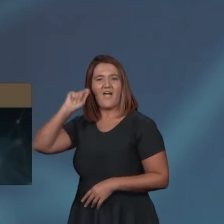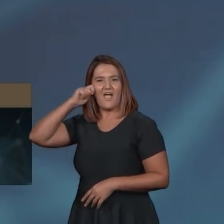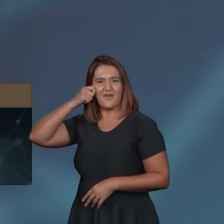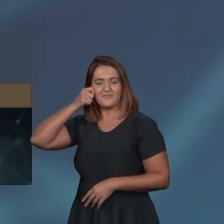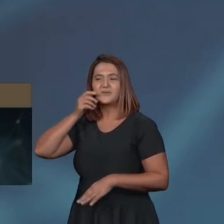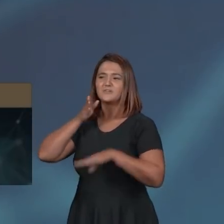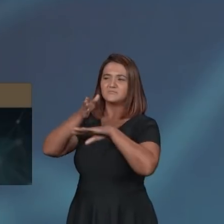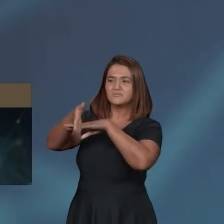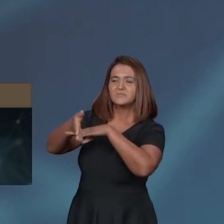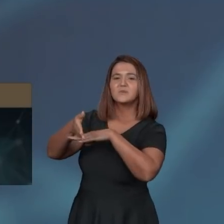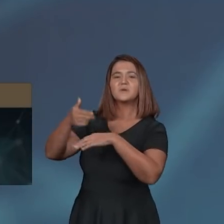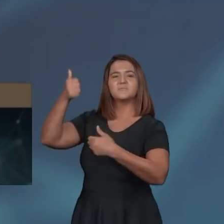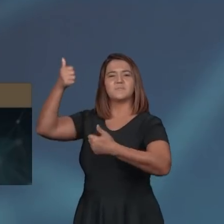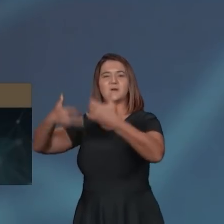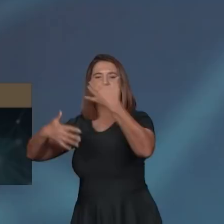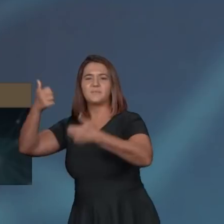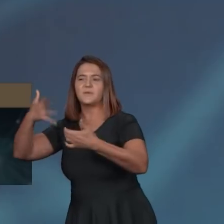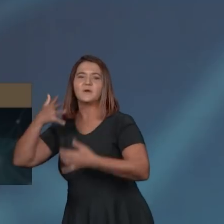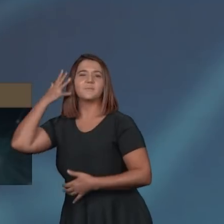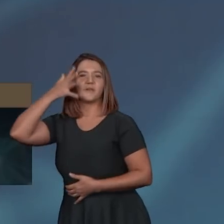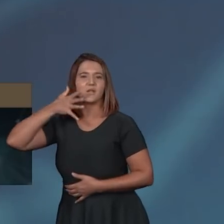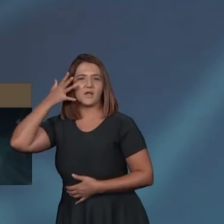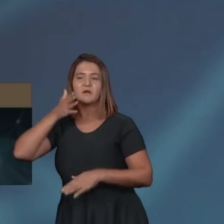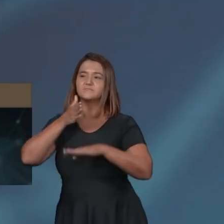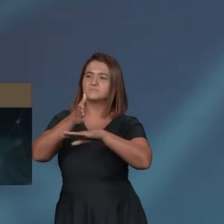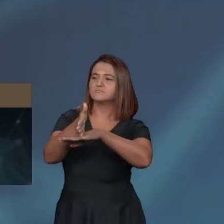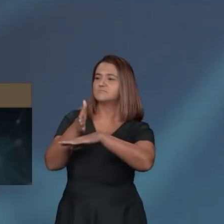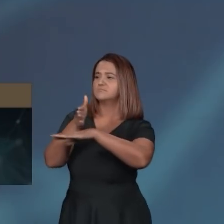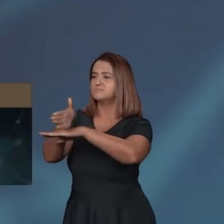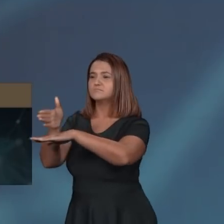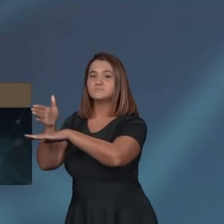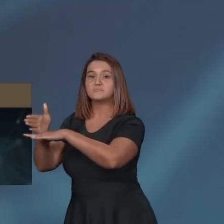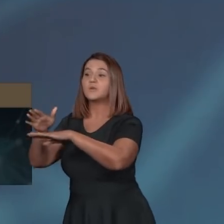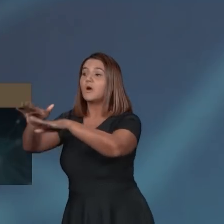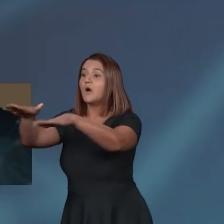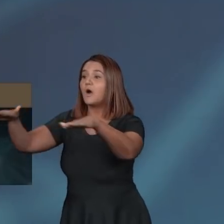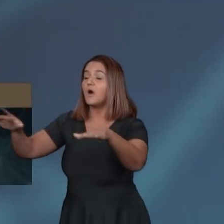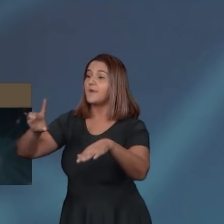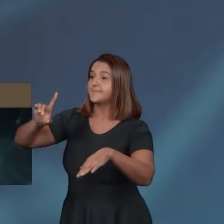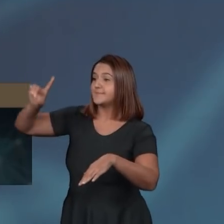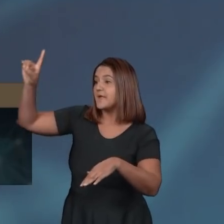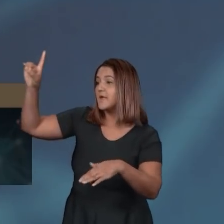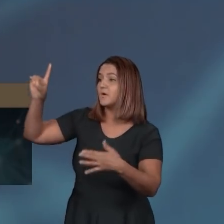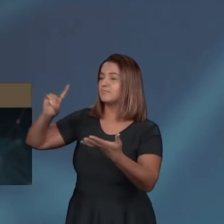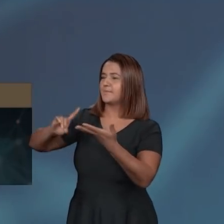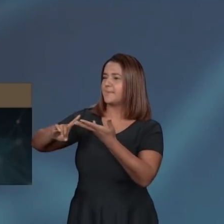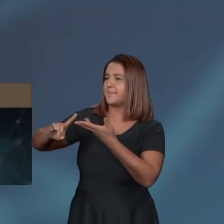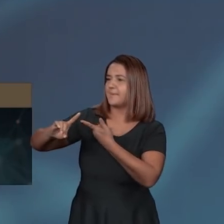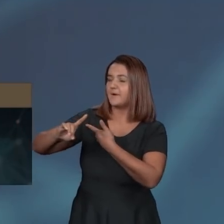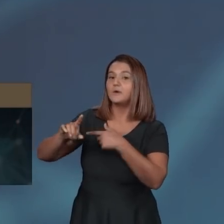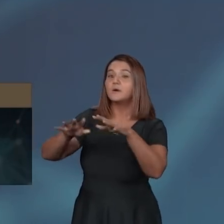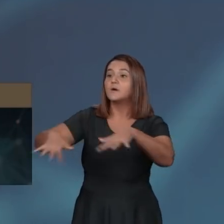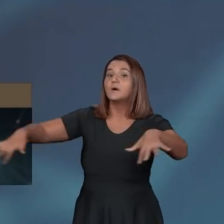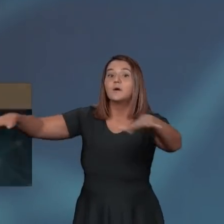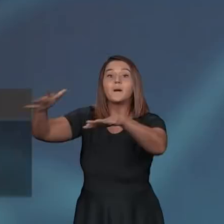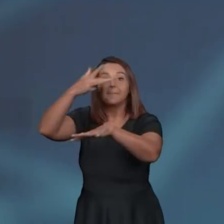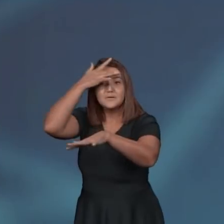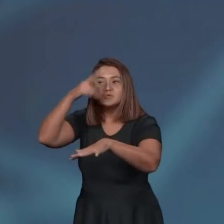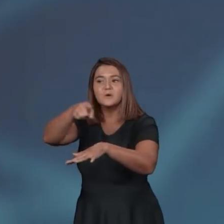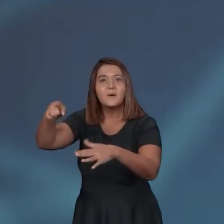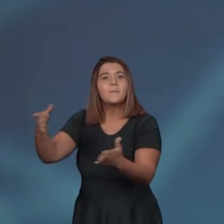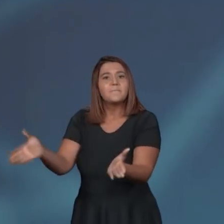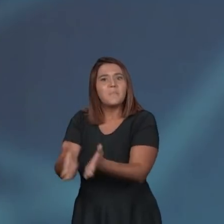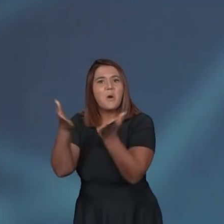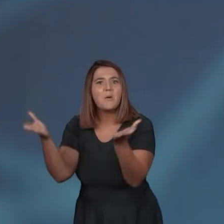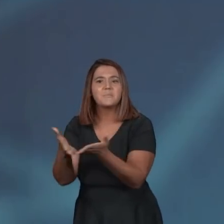Moçambique, Angola, a Nigéria. Quando eu falo de Deus ali, interessante como as pessoas vêm de todo lugar, e você vê que